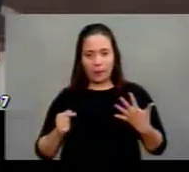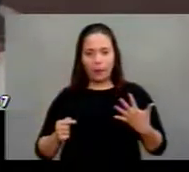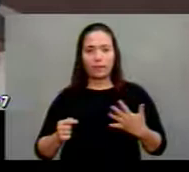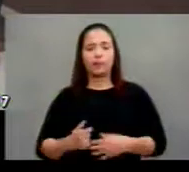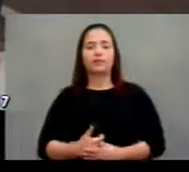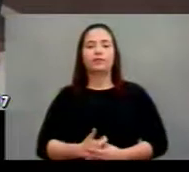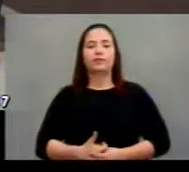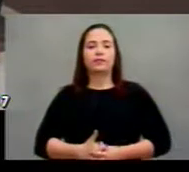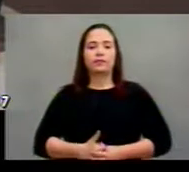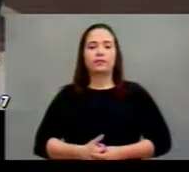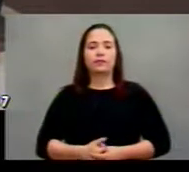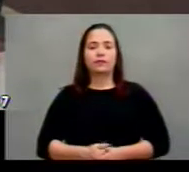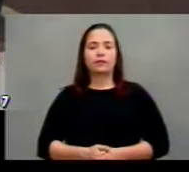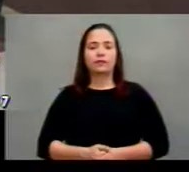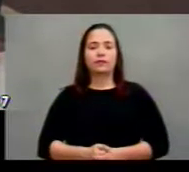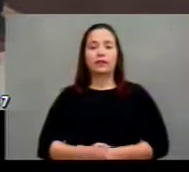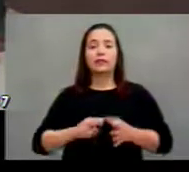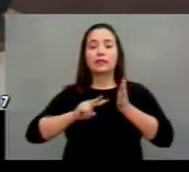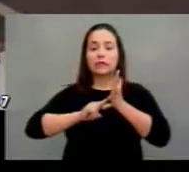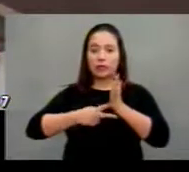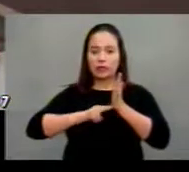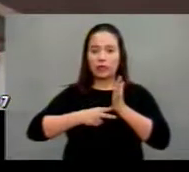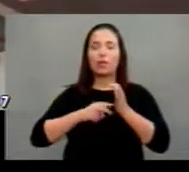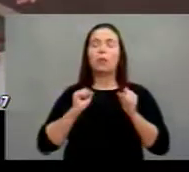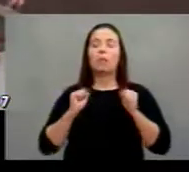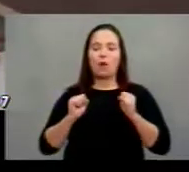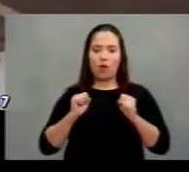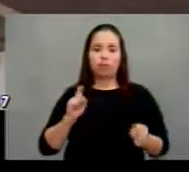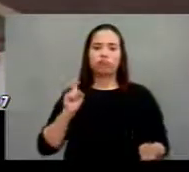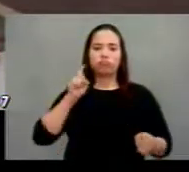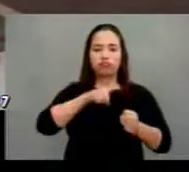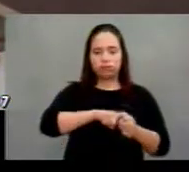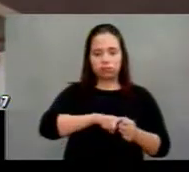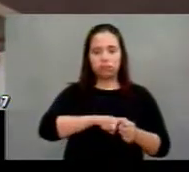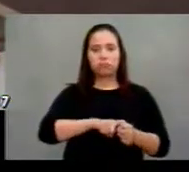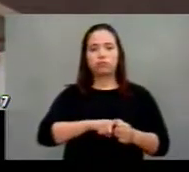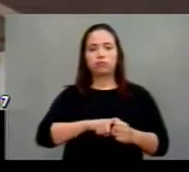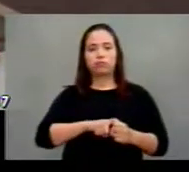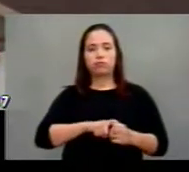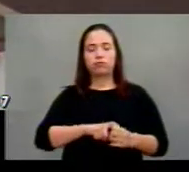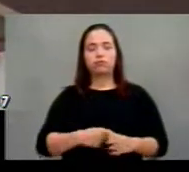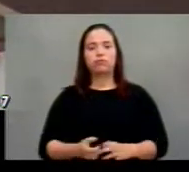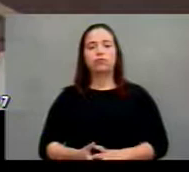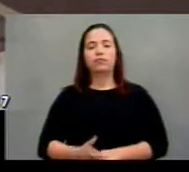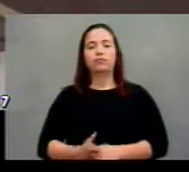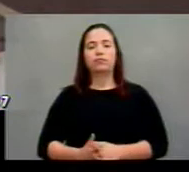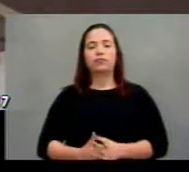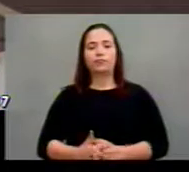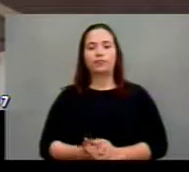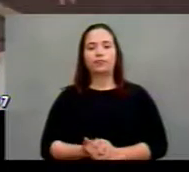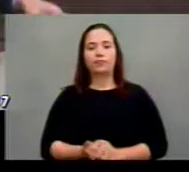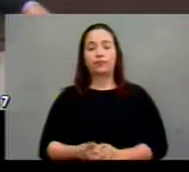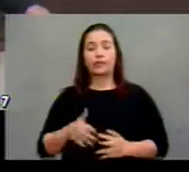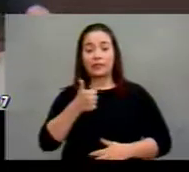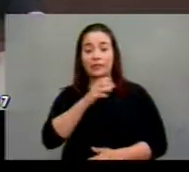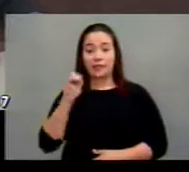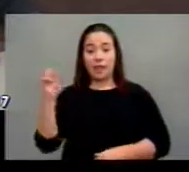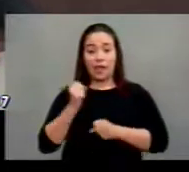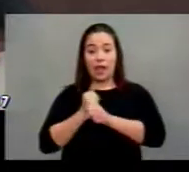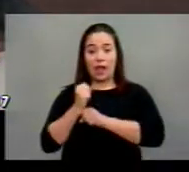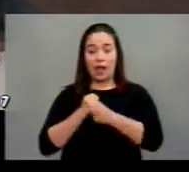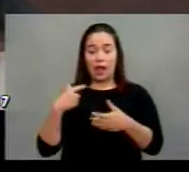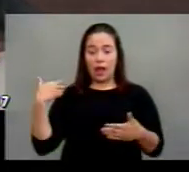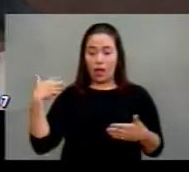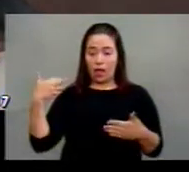livre organização sindical, a proibição da precarização. 100 anos se passaram e nós